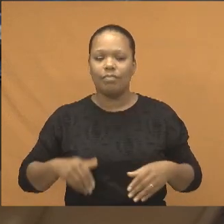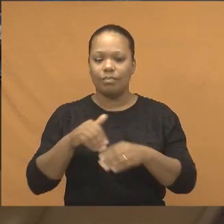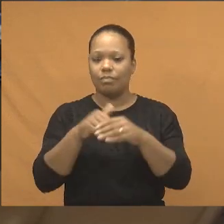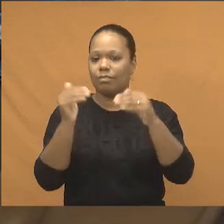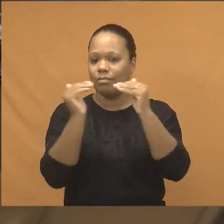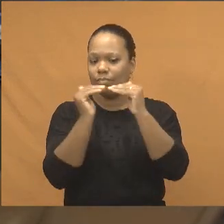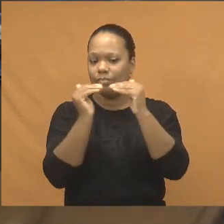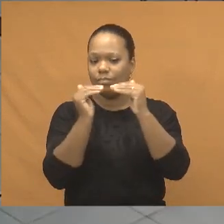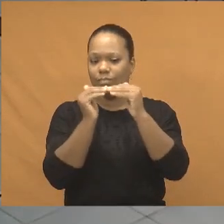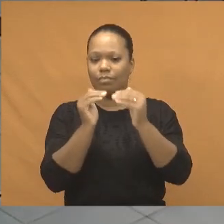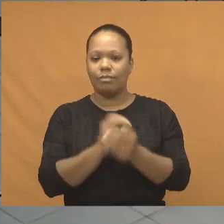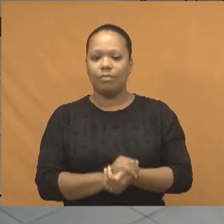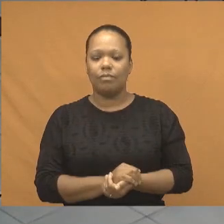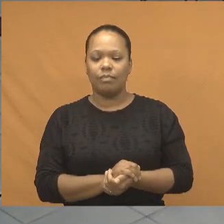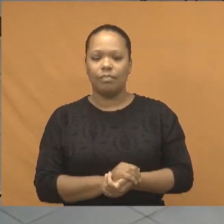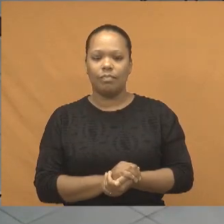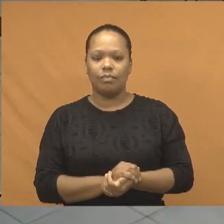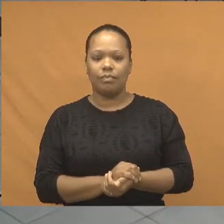favorável.